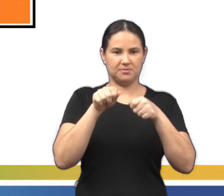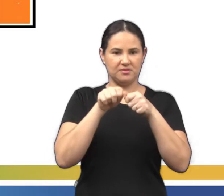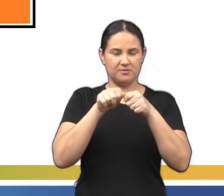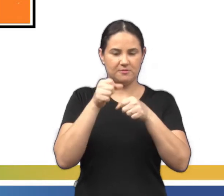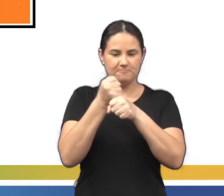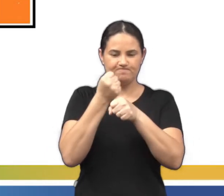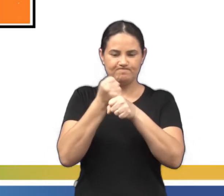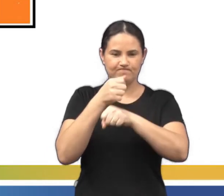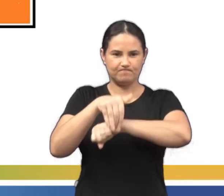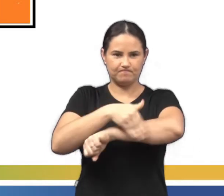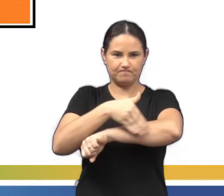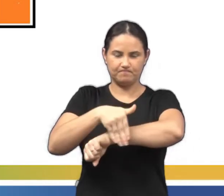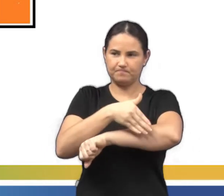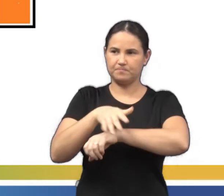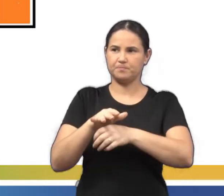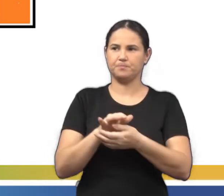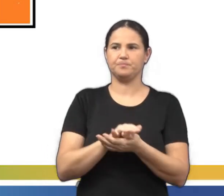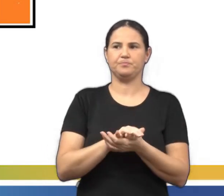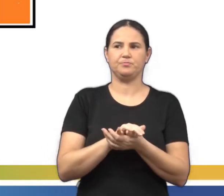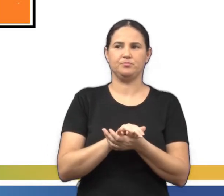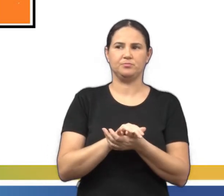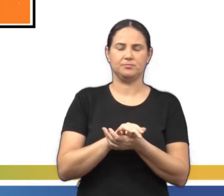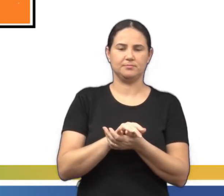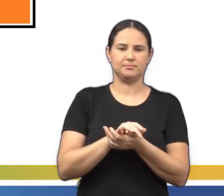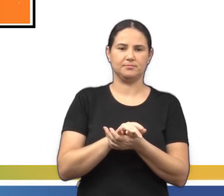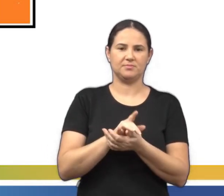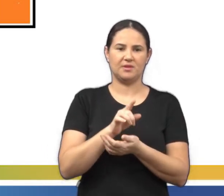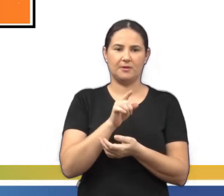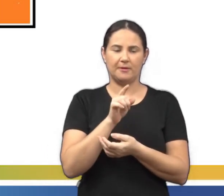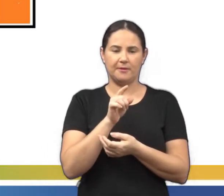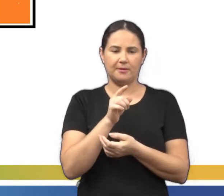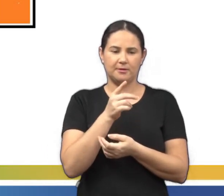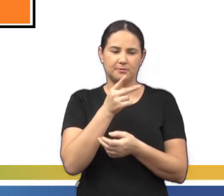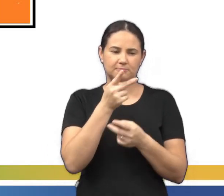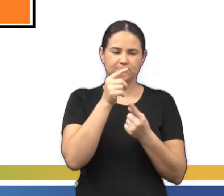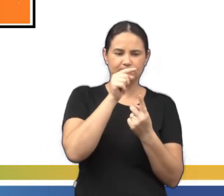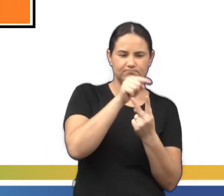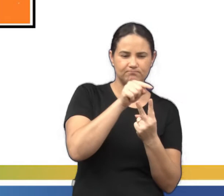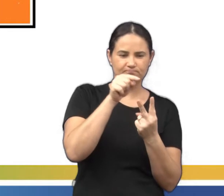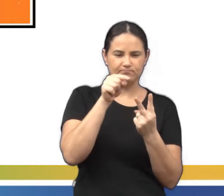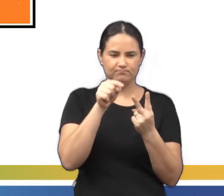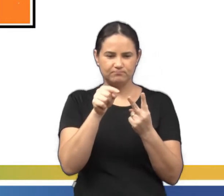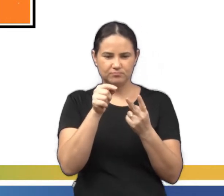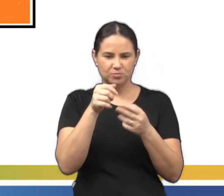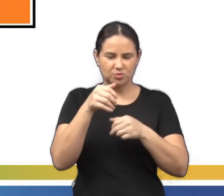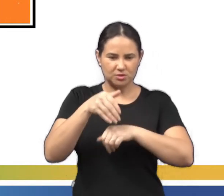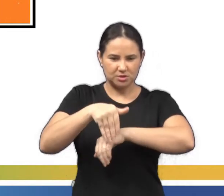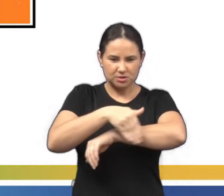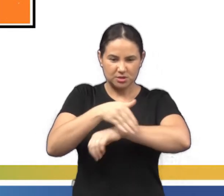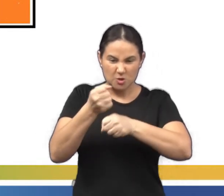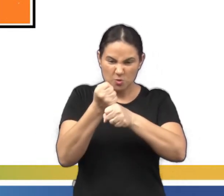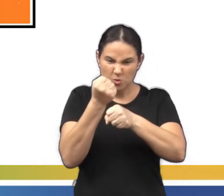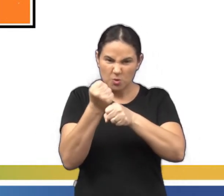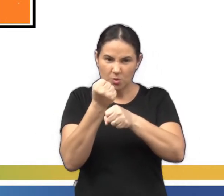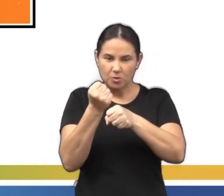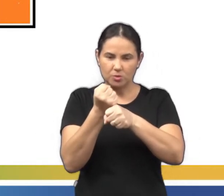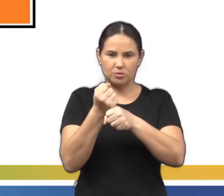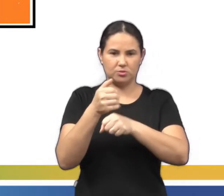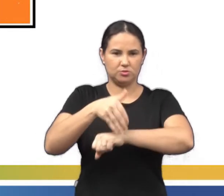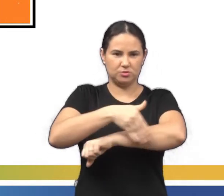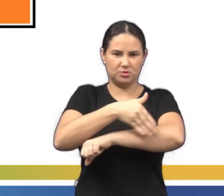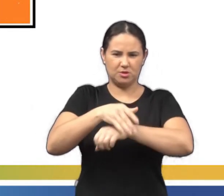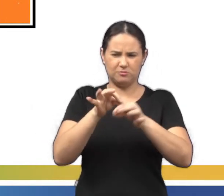das extremidades. Se uma delas pavimentar 2 quintos da estrada e a outra os 81